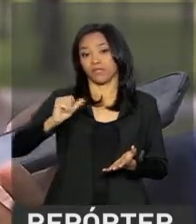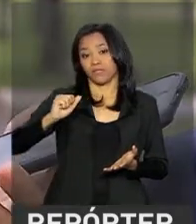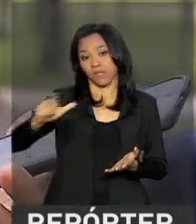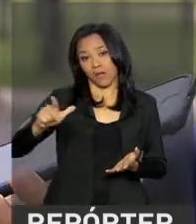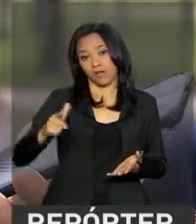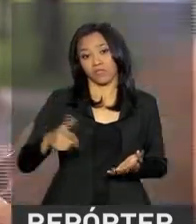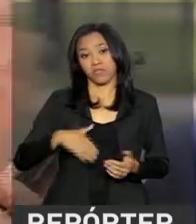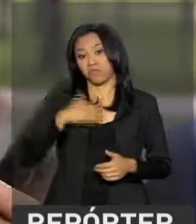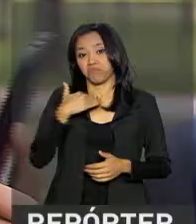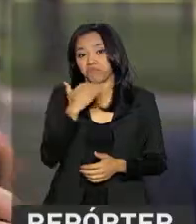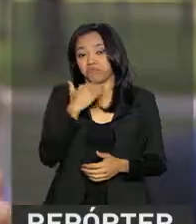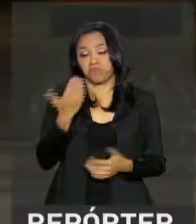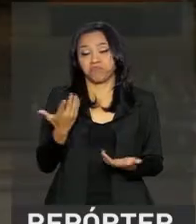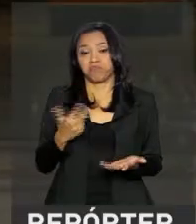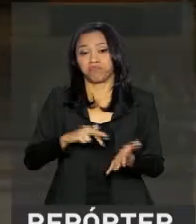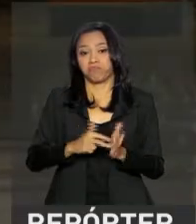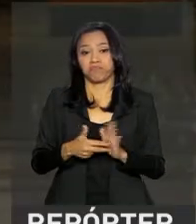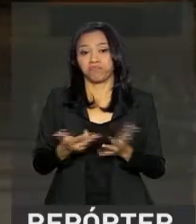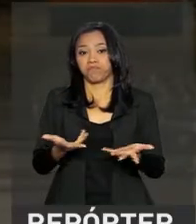não faz sentido